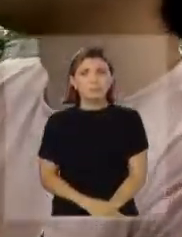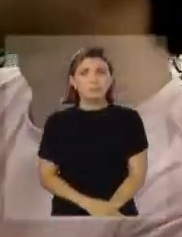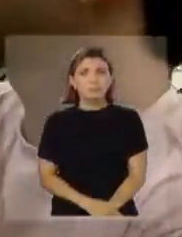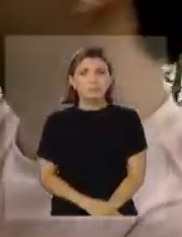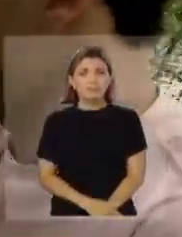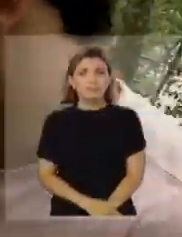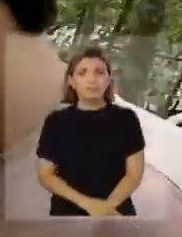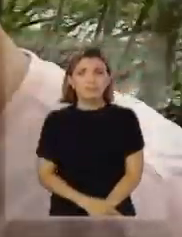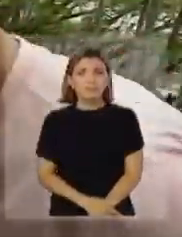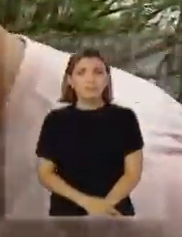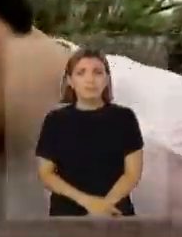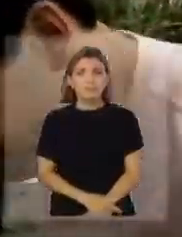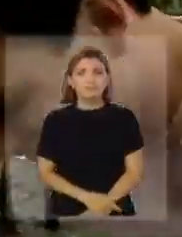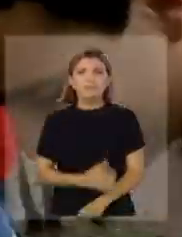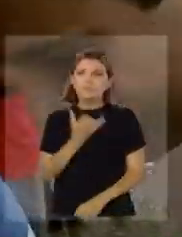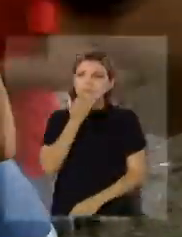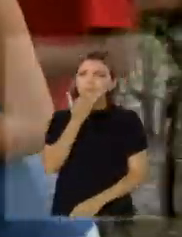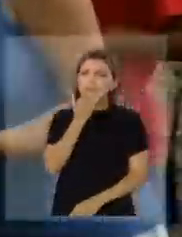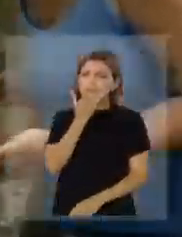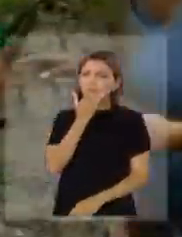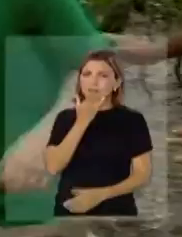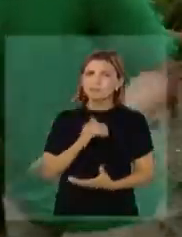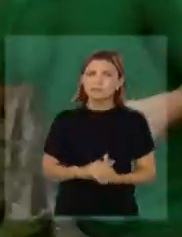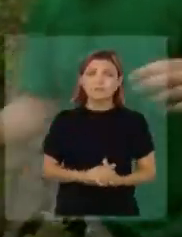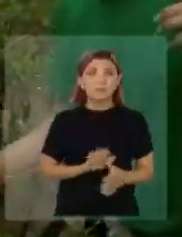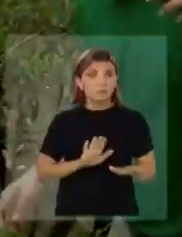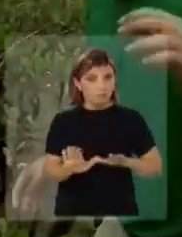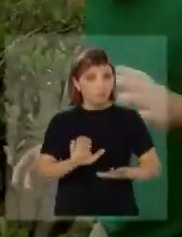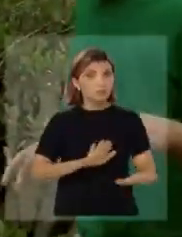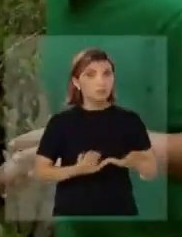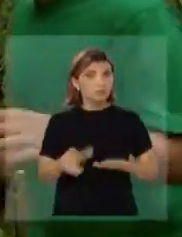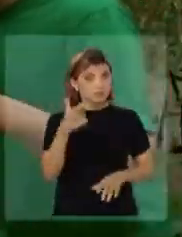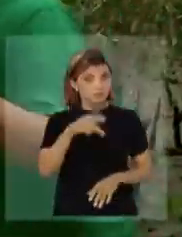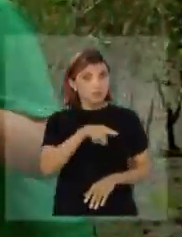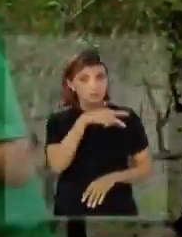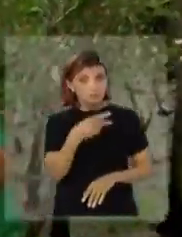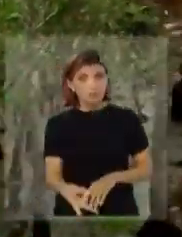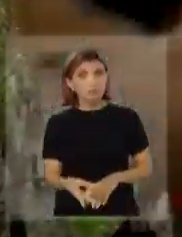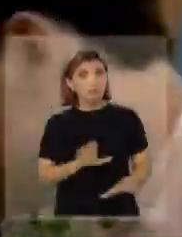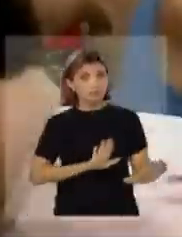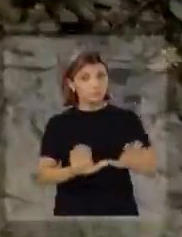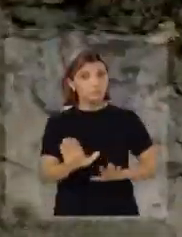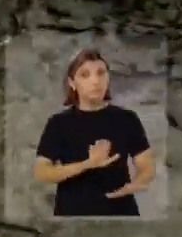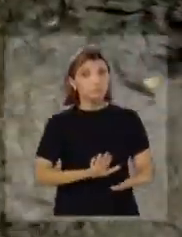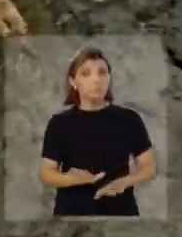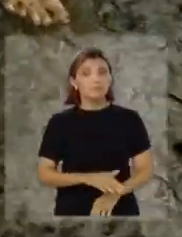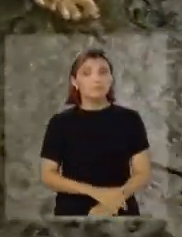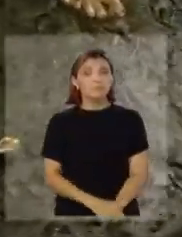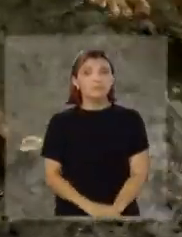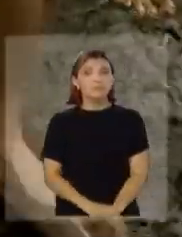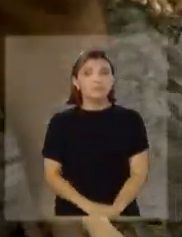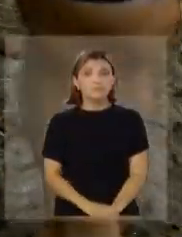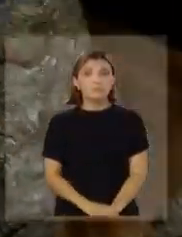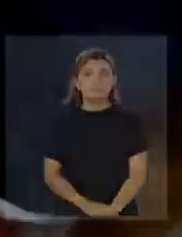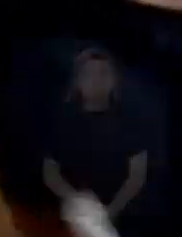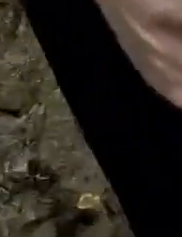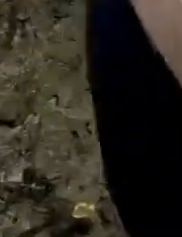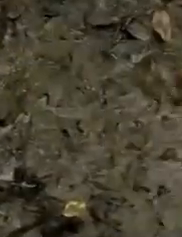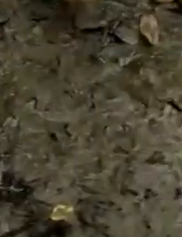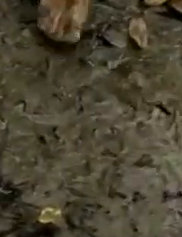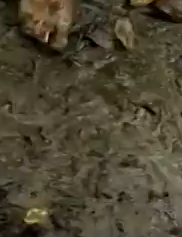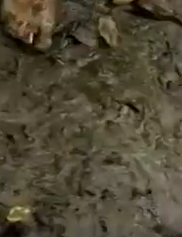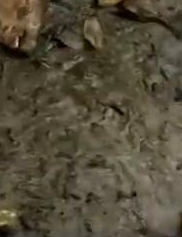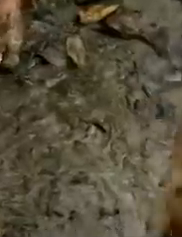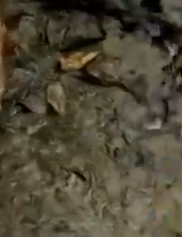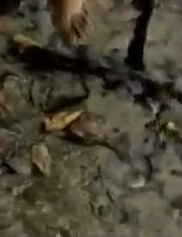socorro. Ai, dá licença. Olha, toma cuidado aí de novo pra não cair, hein. Ah, ainda vai, mano. Nossa, olha